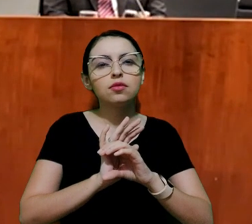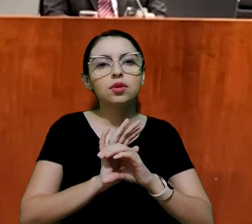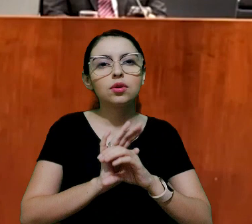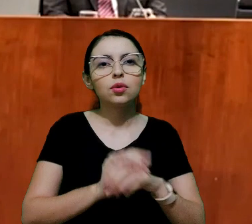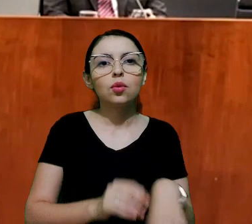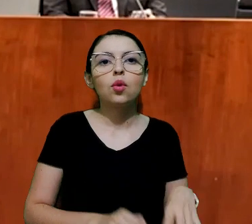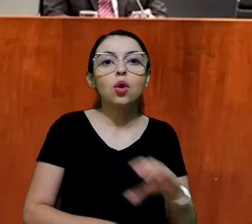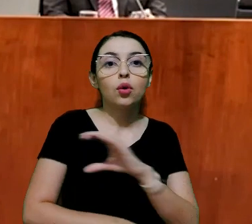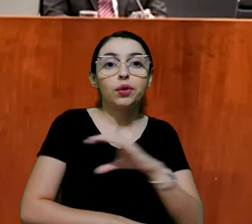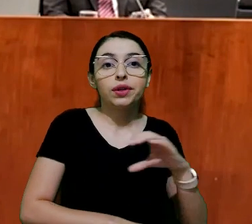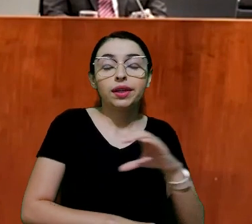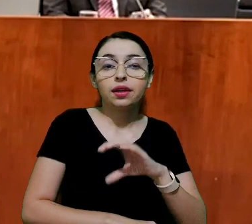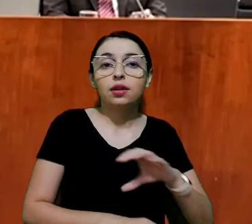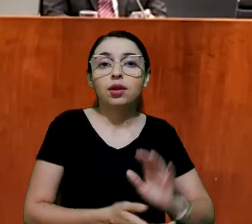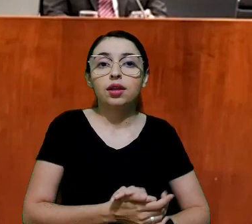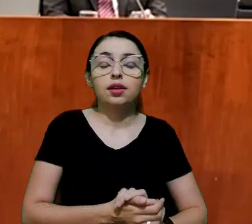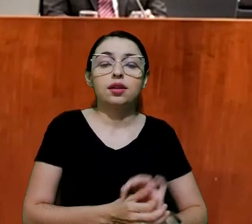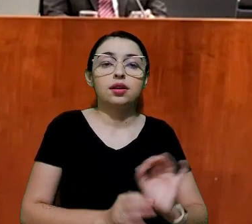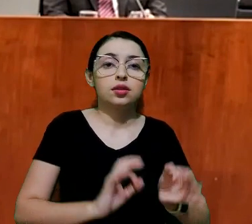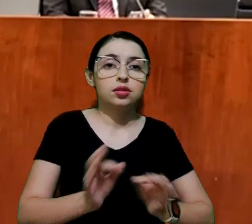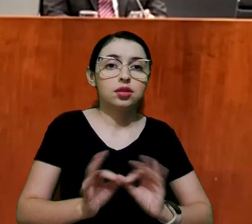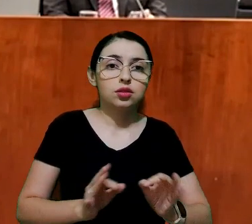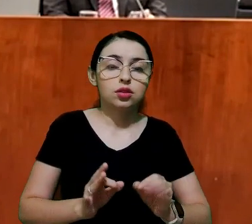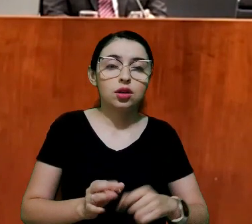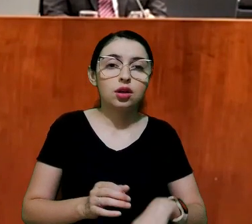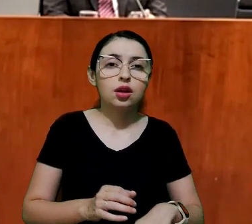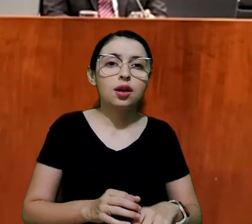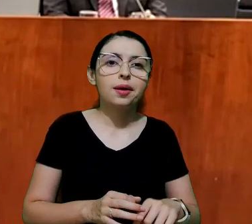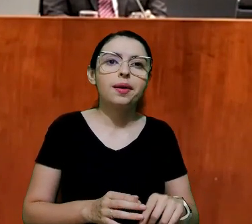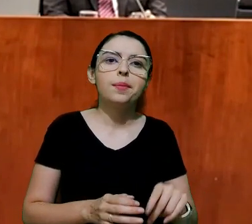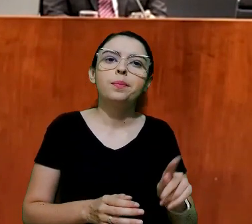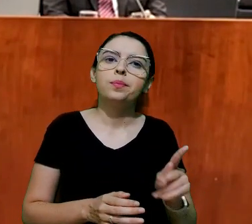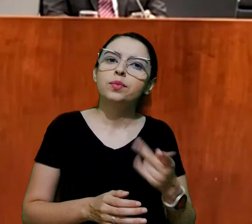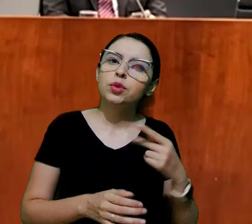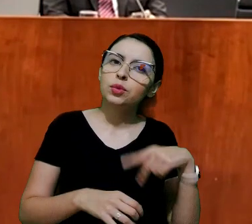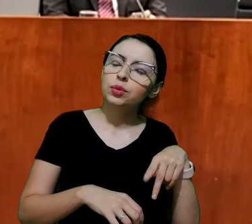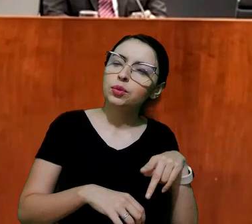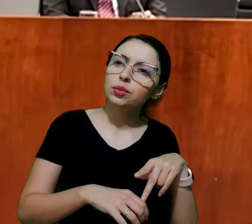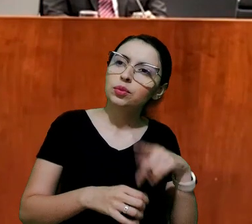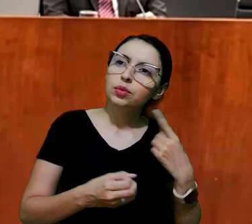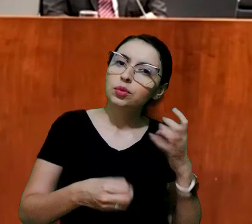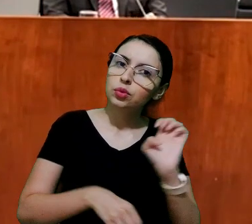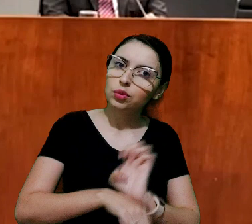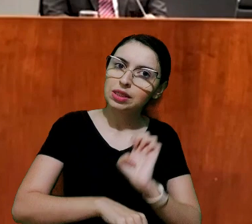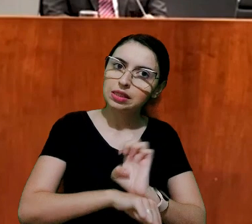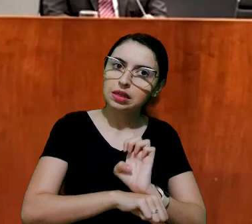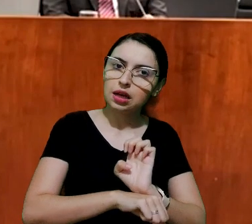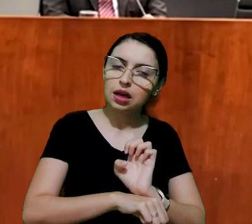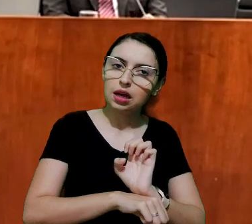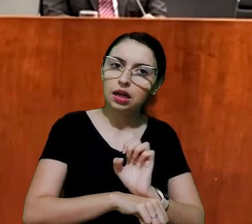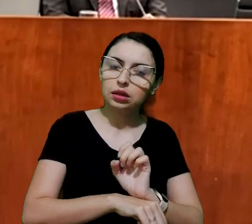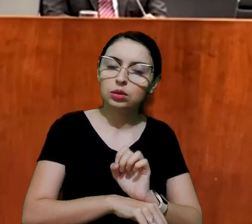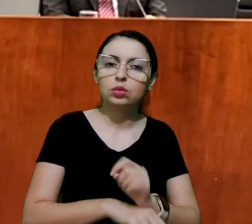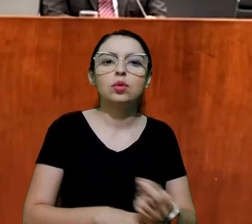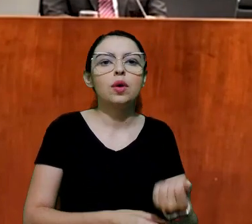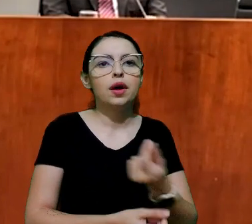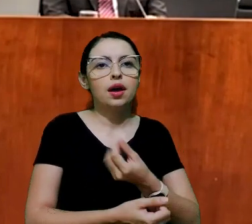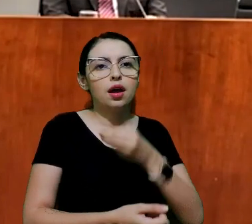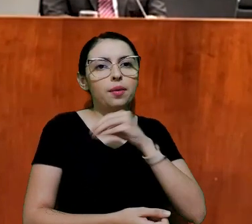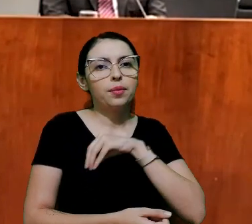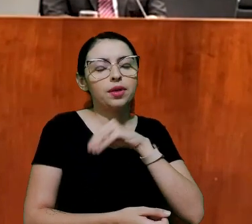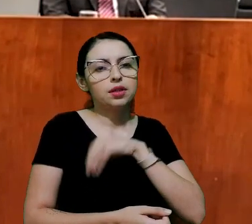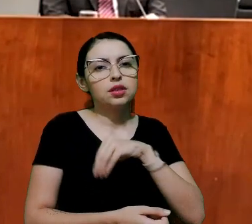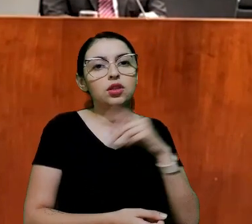COGEA e da PUC, é procuradora do Estado, trabalhamos juntos lá, aposentada,